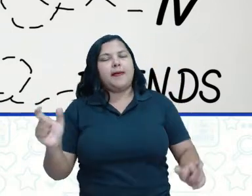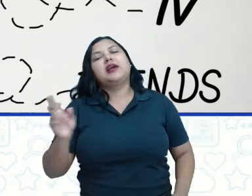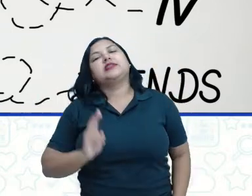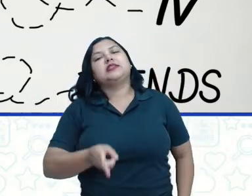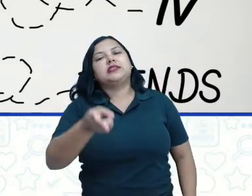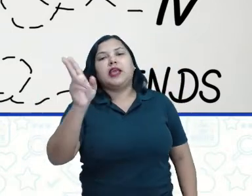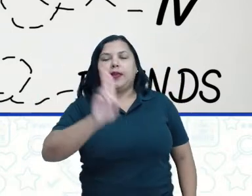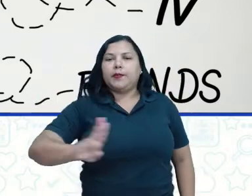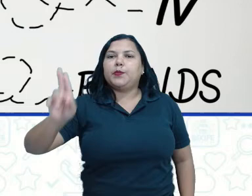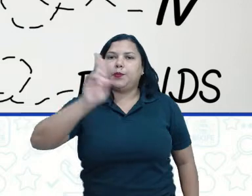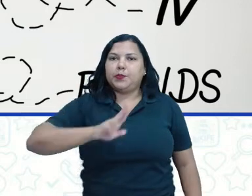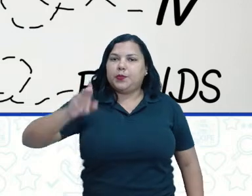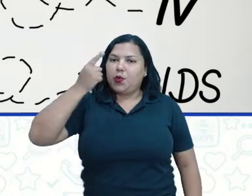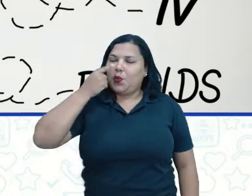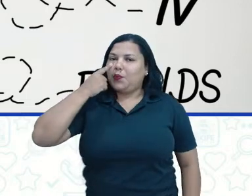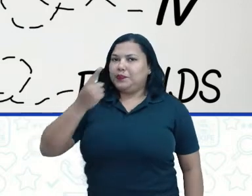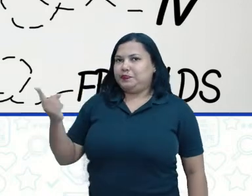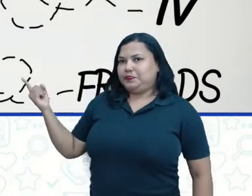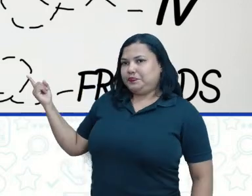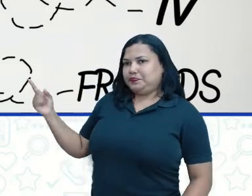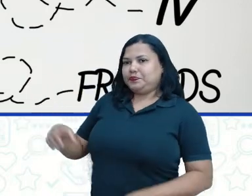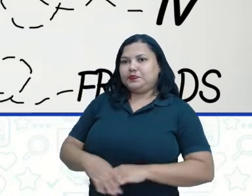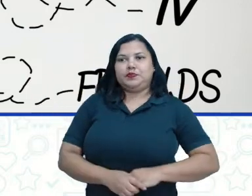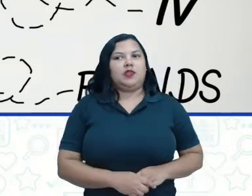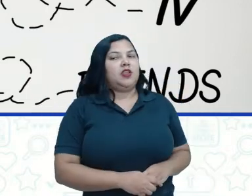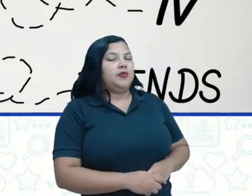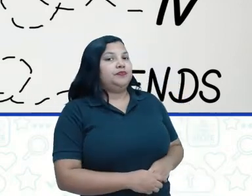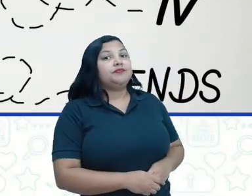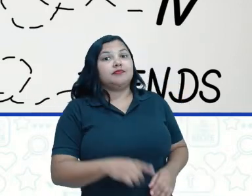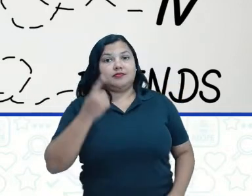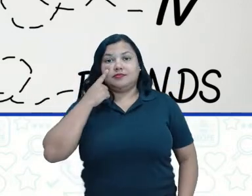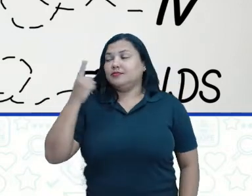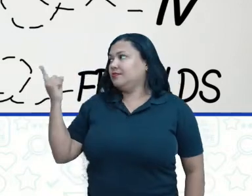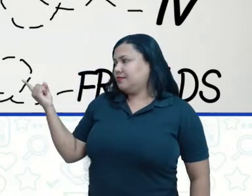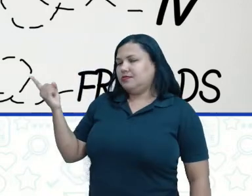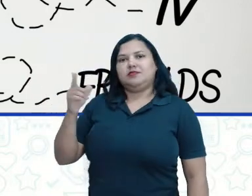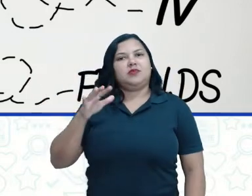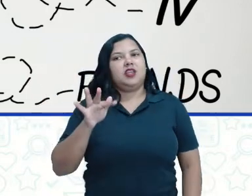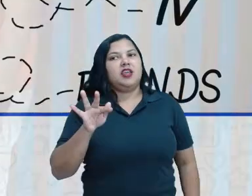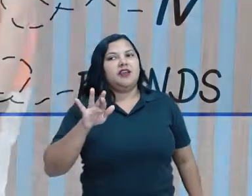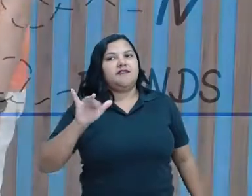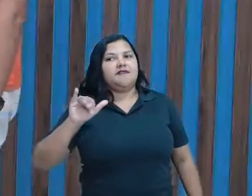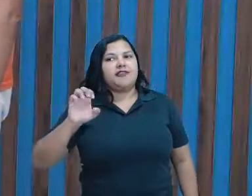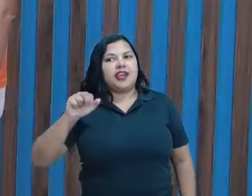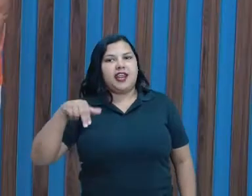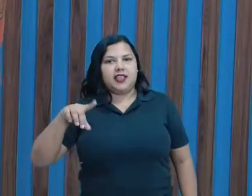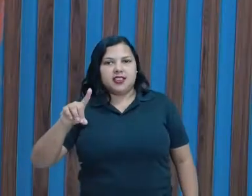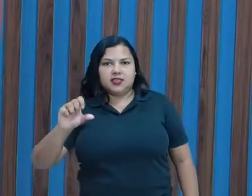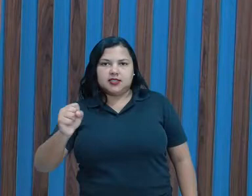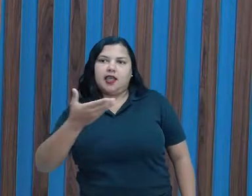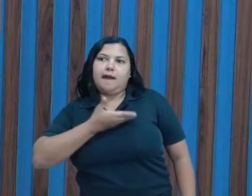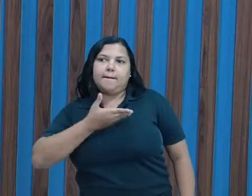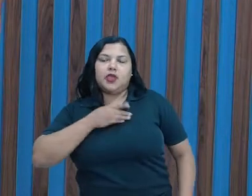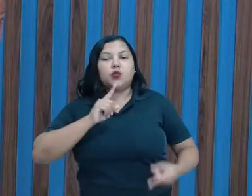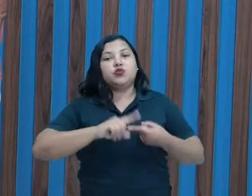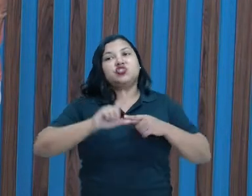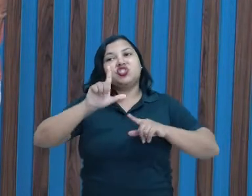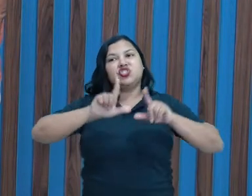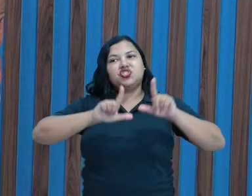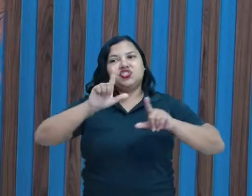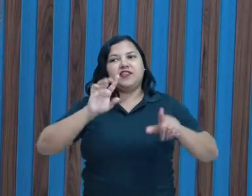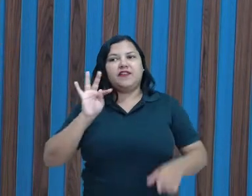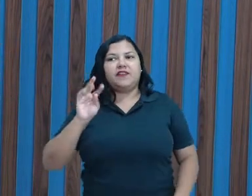realidade de muita informação. Temos aqui, ó, como vocês sabem, friends, amigos, né? TV, church,